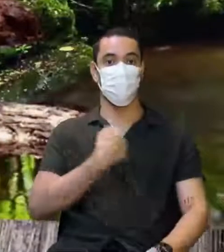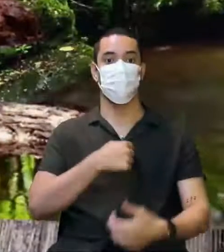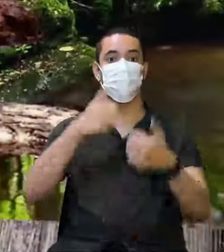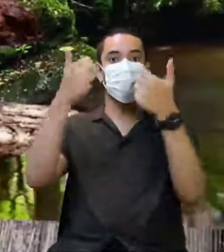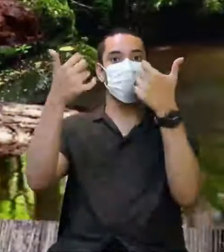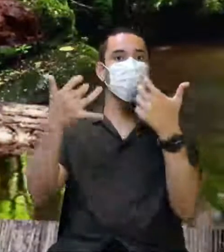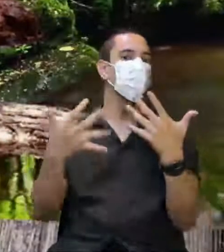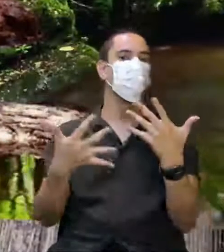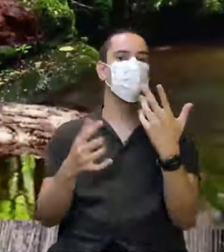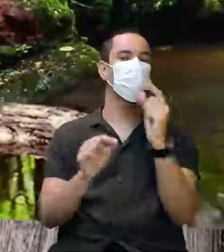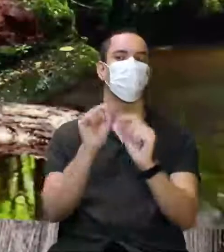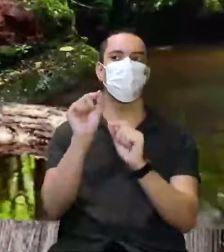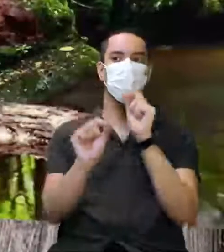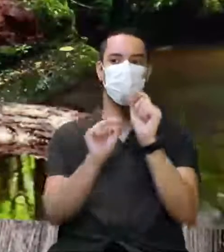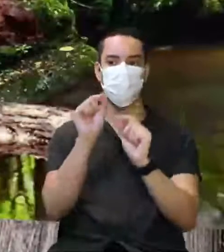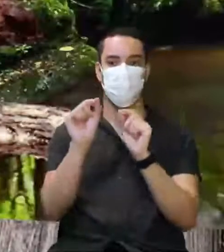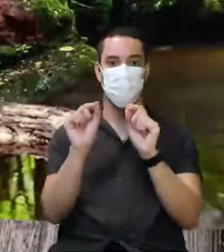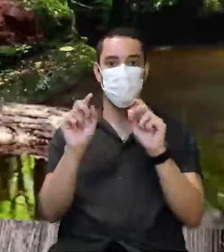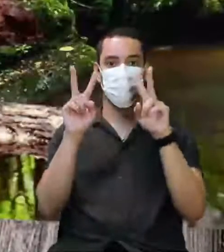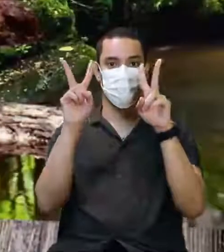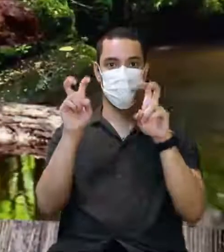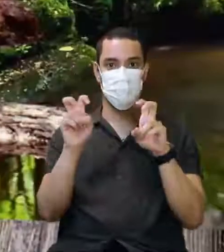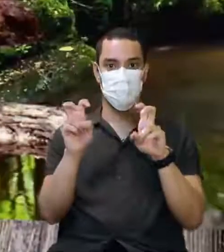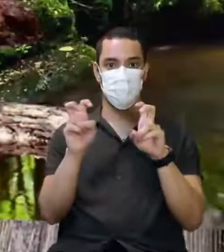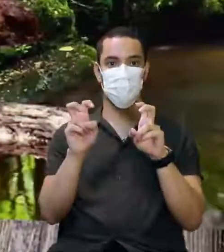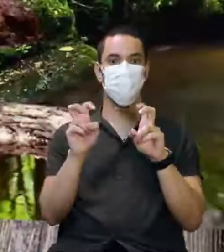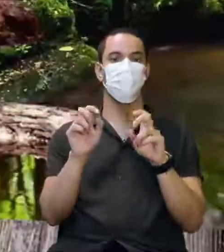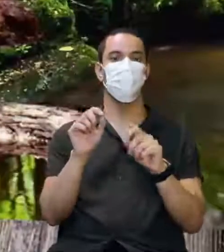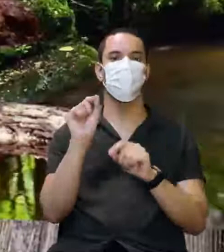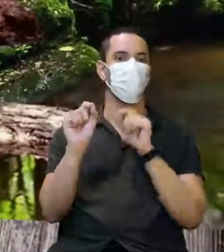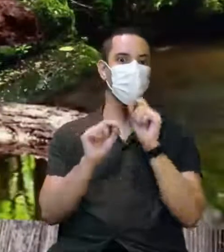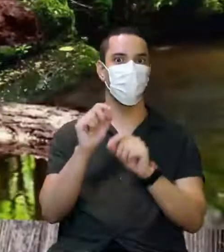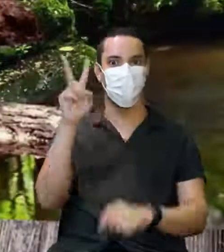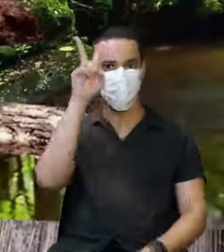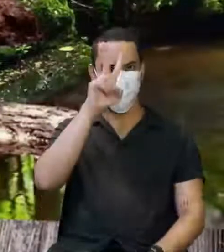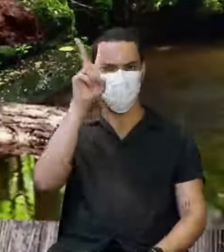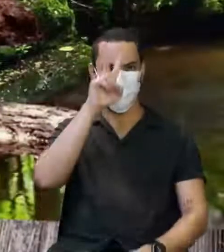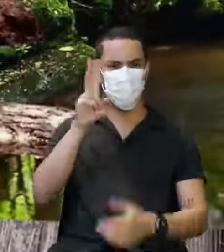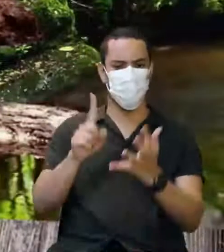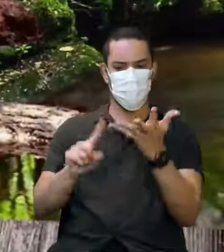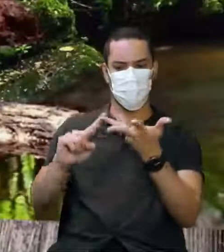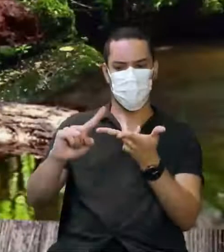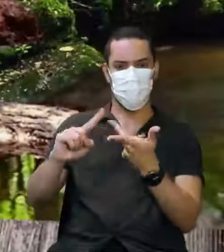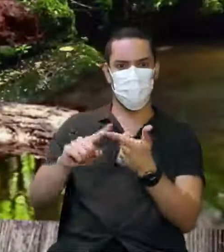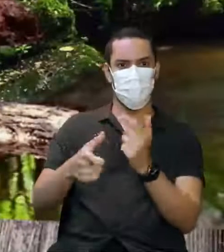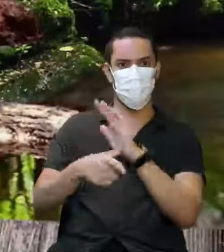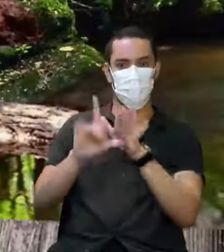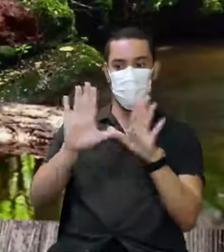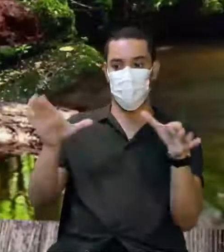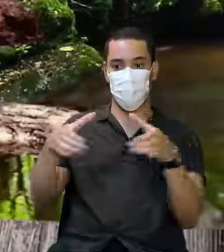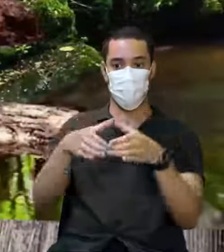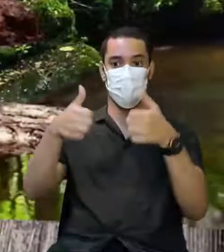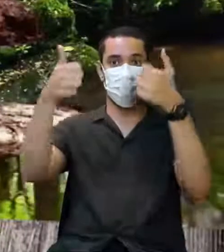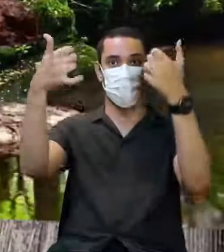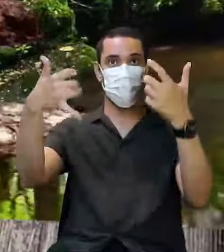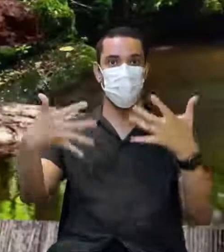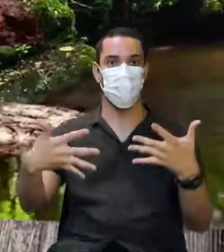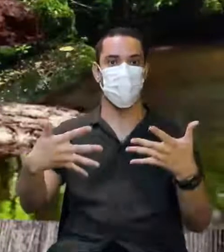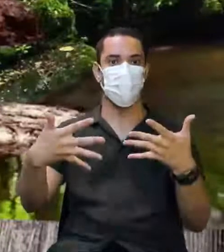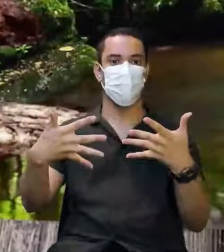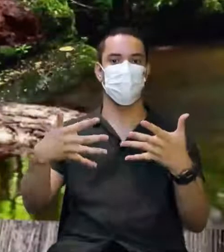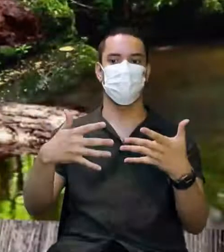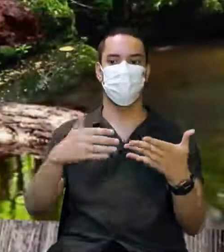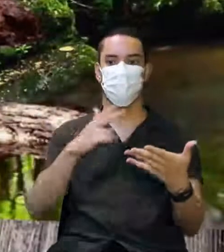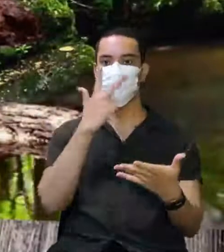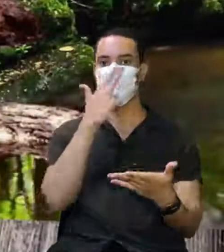falar dos chamados. É, aquele grupo que